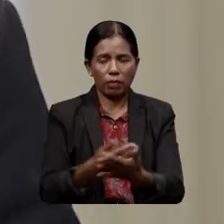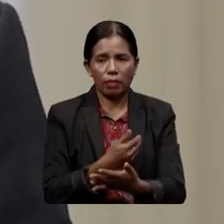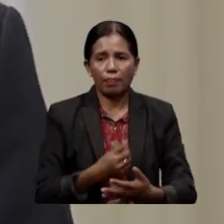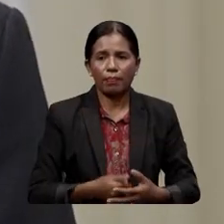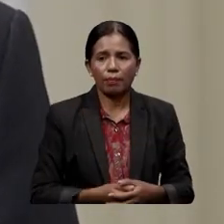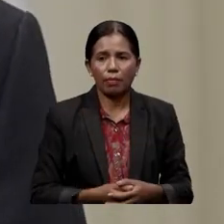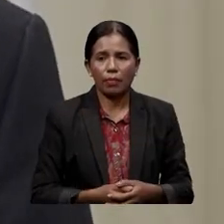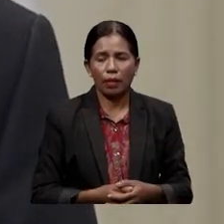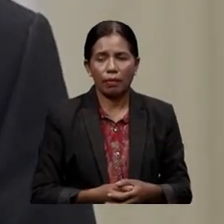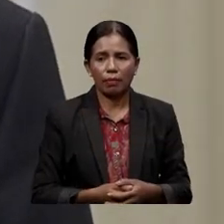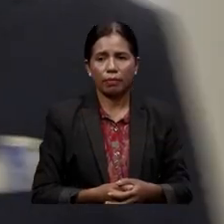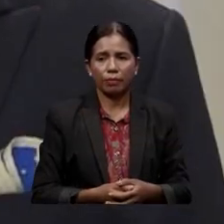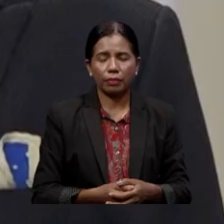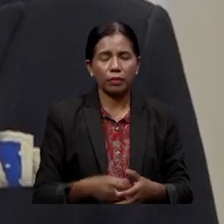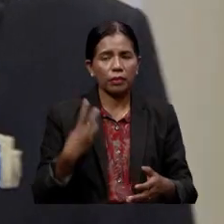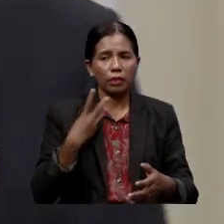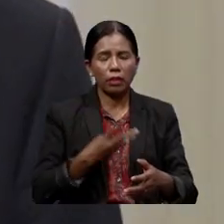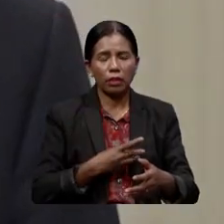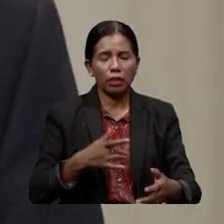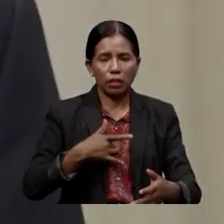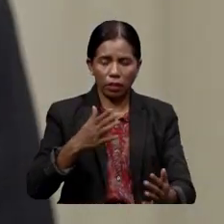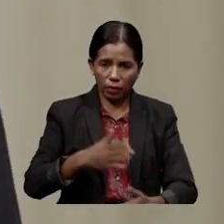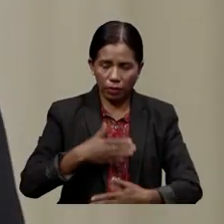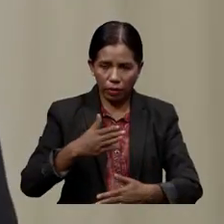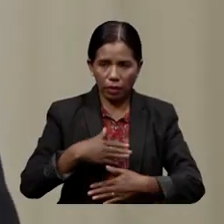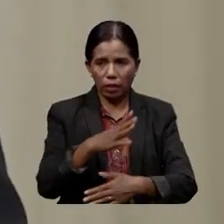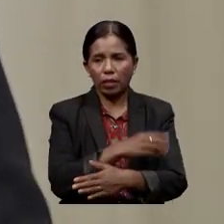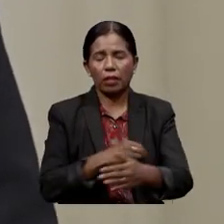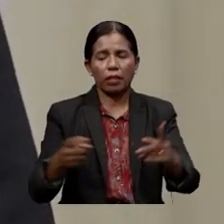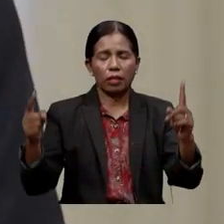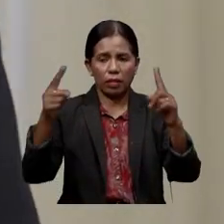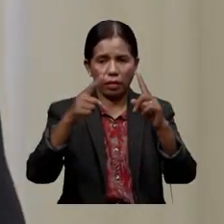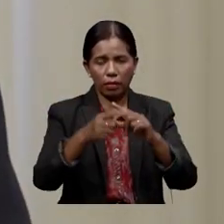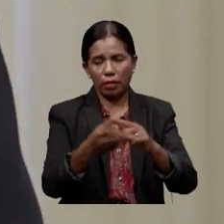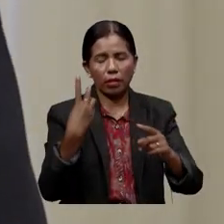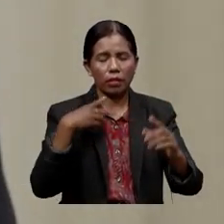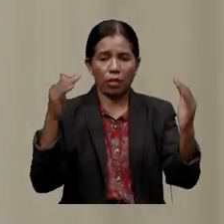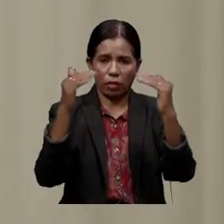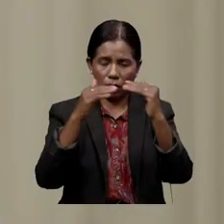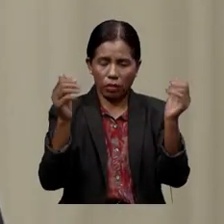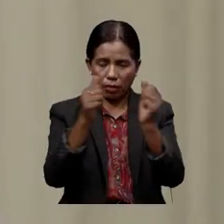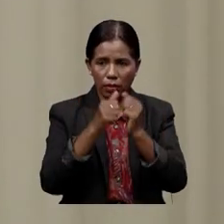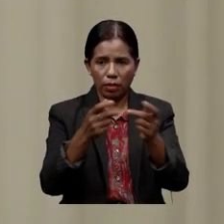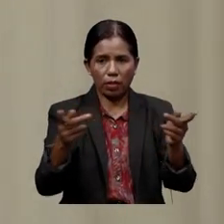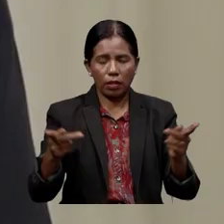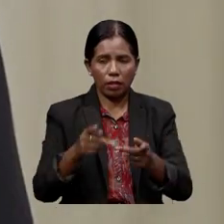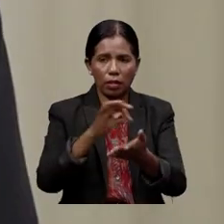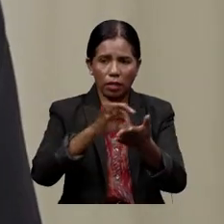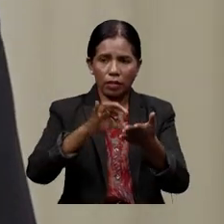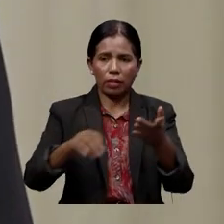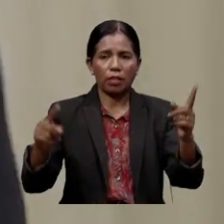É com grande satisfação e orgulho que estamos reunidos hoje para a assinatura